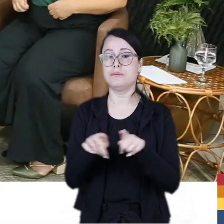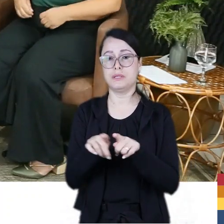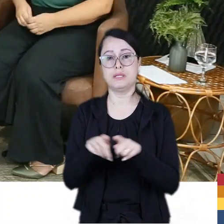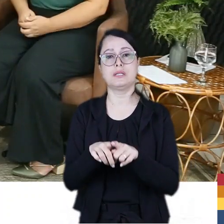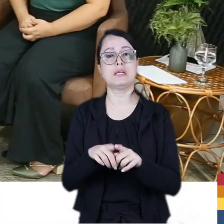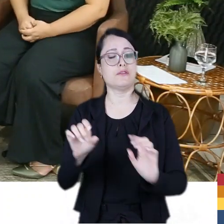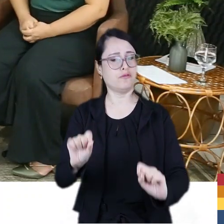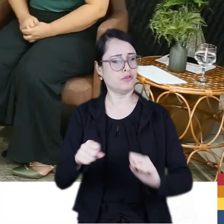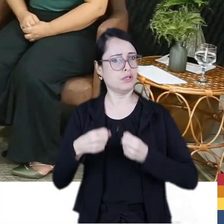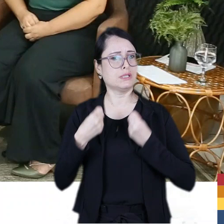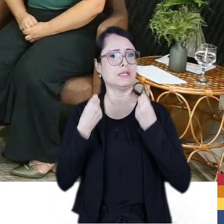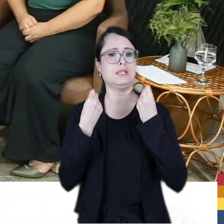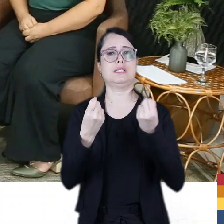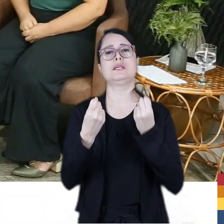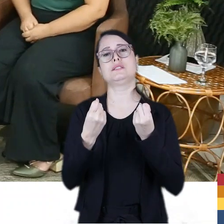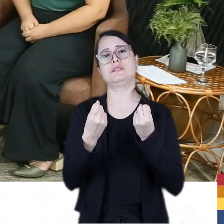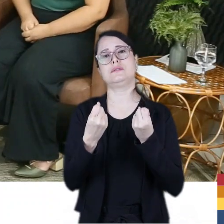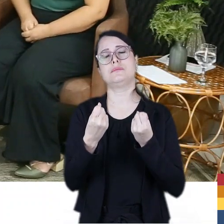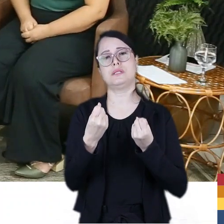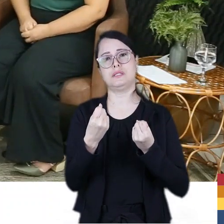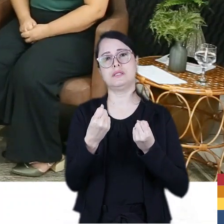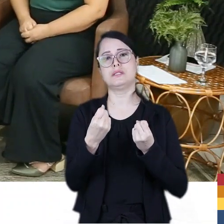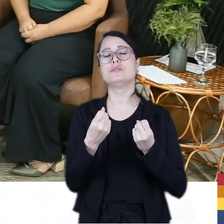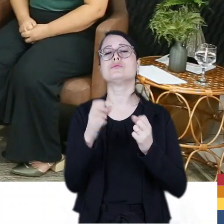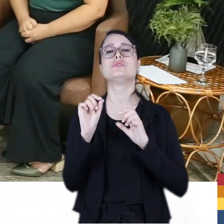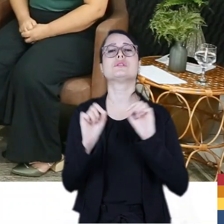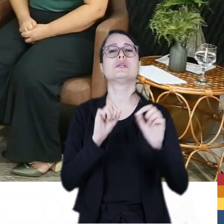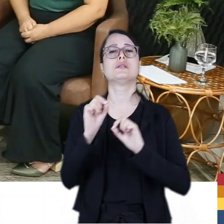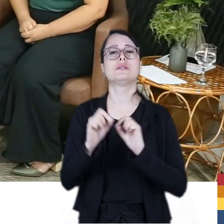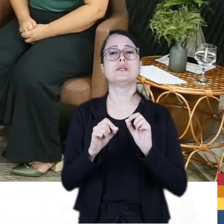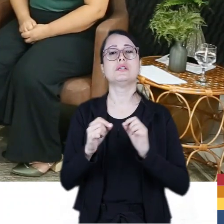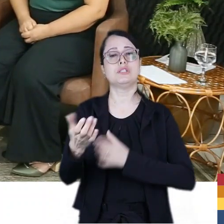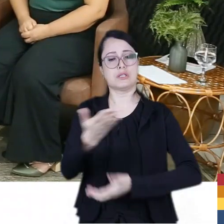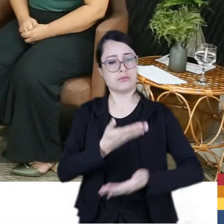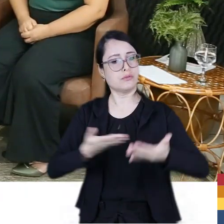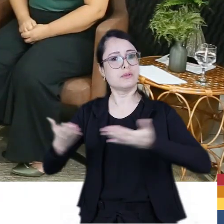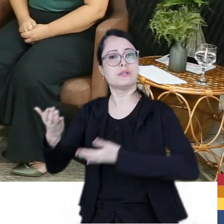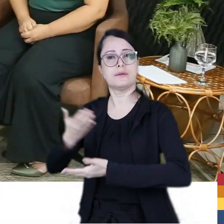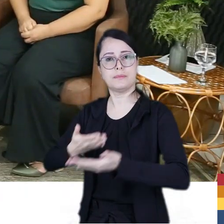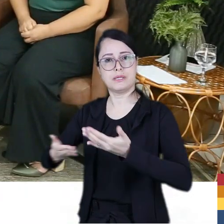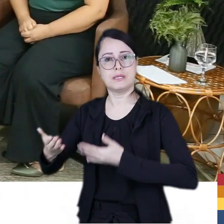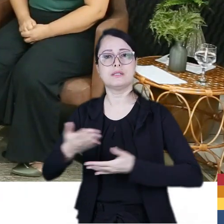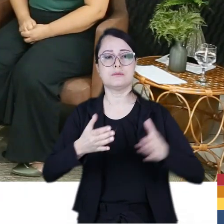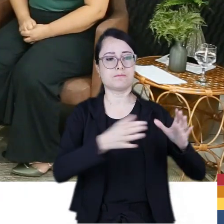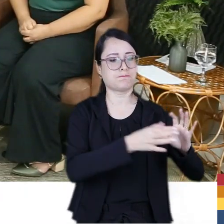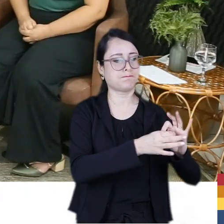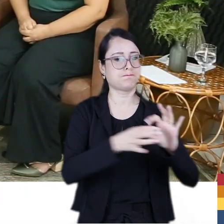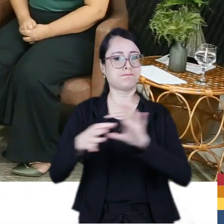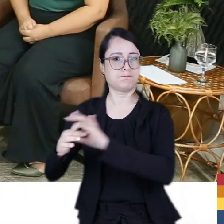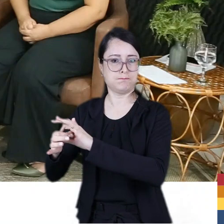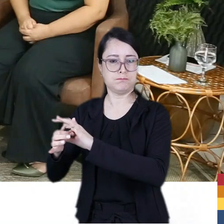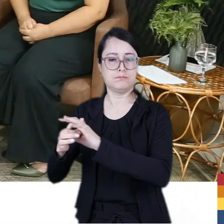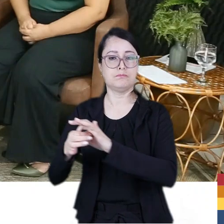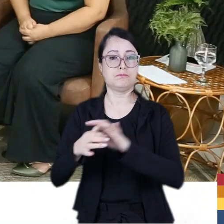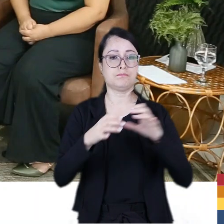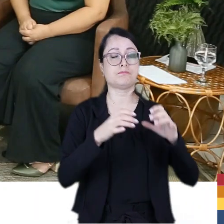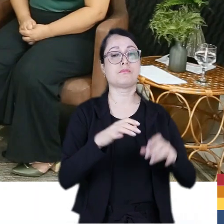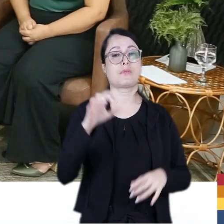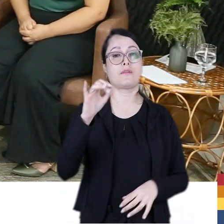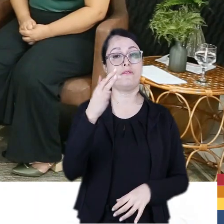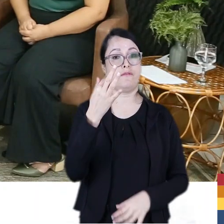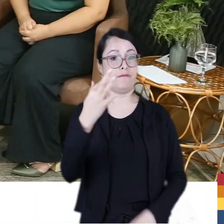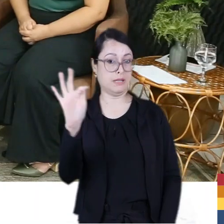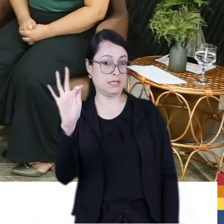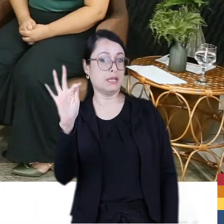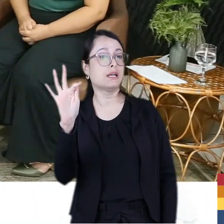demandas sociais econômicas ambientais etc e por último e não menos importante é preciso que